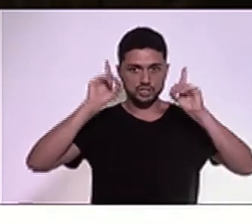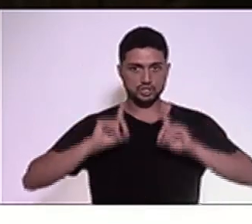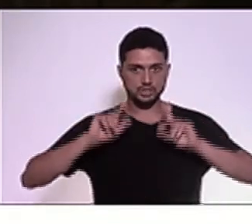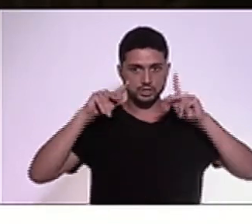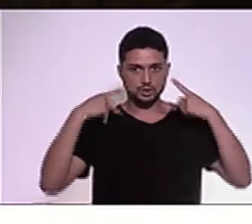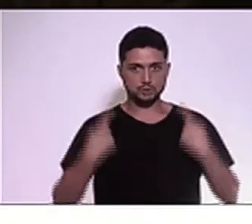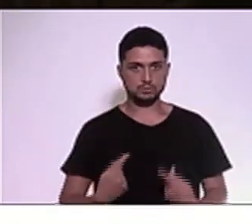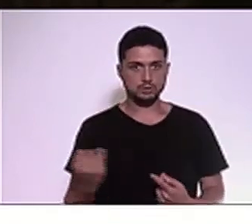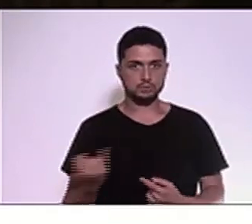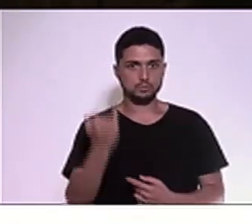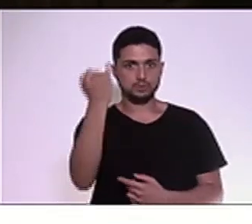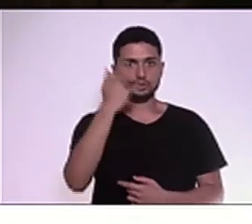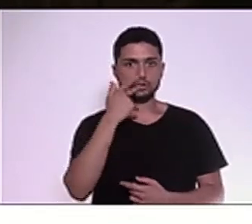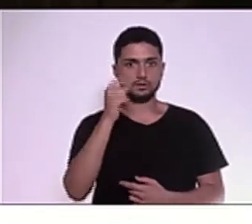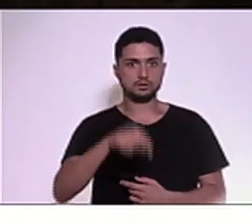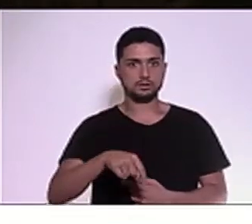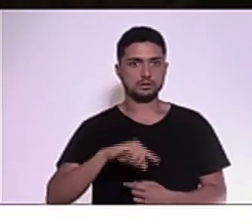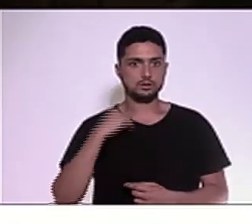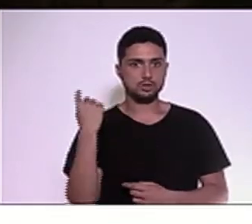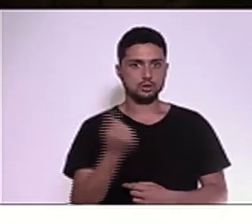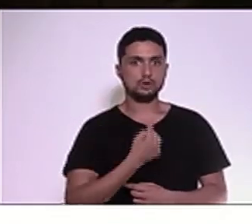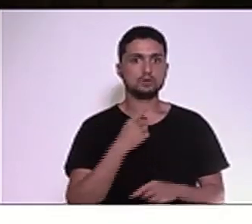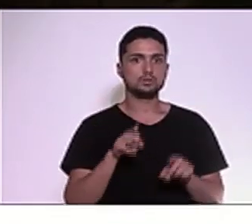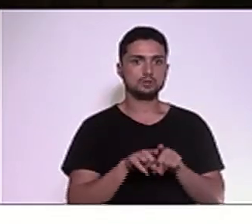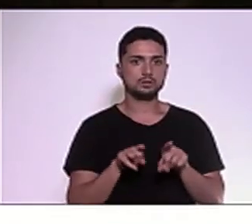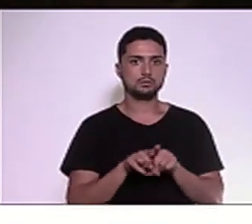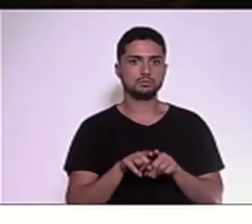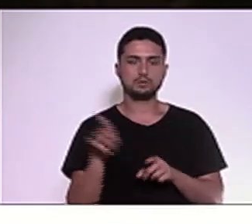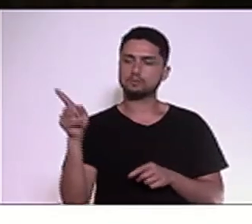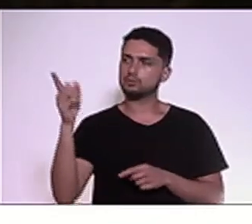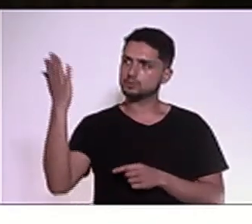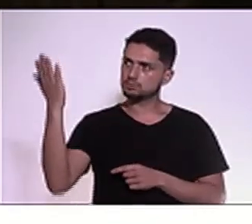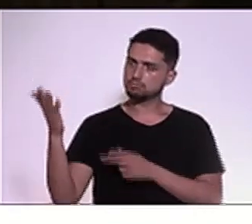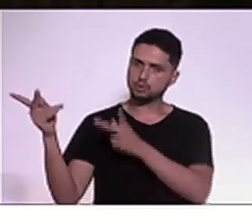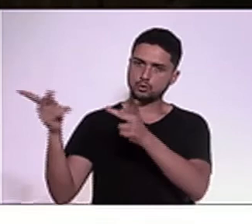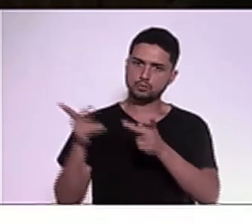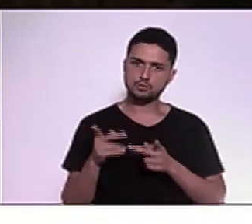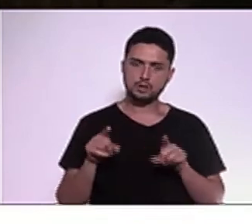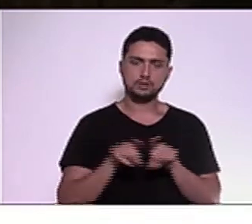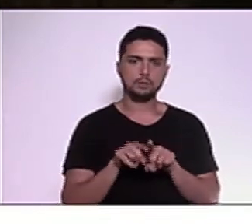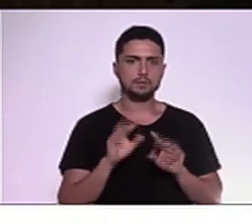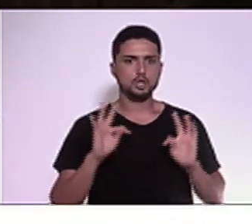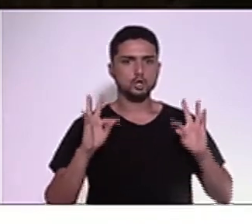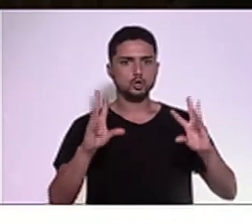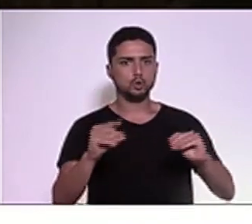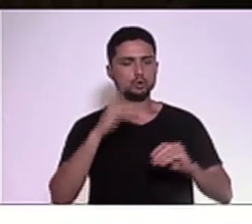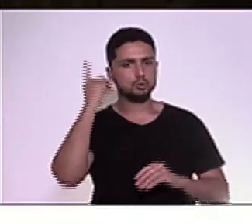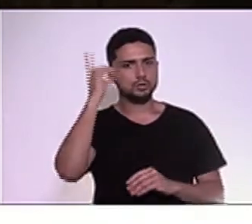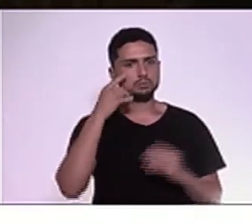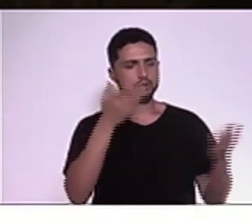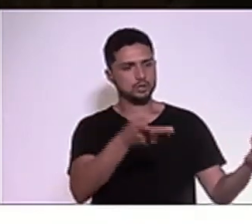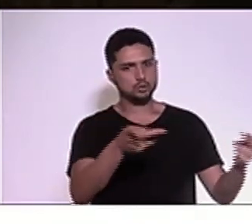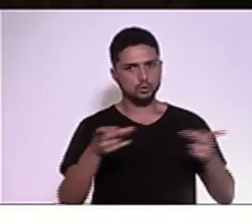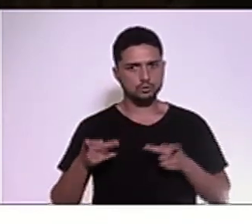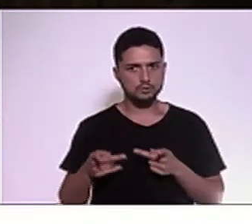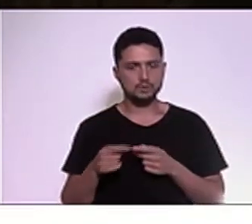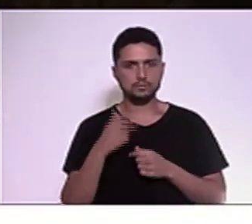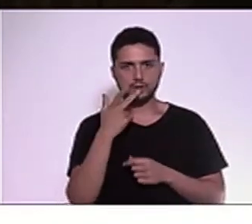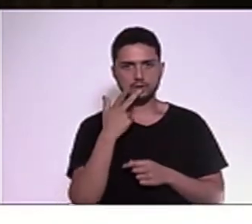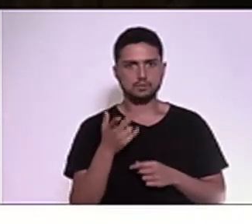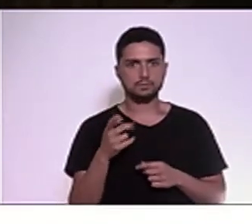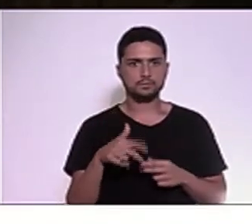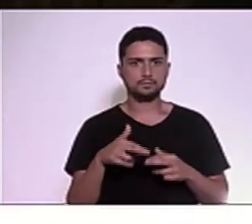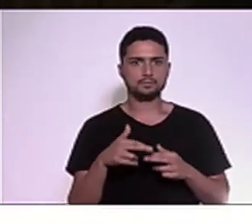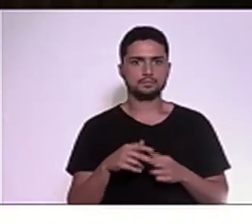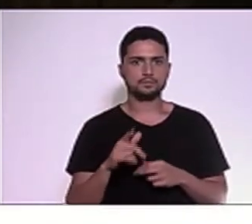Humanos, importante dizer aqui. Faremos, inclusive, o senhor está convidado, todos os deputados e deputadas também estão convidados,